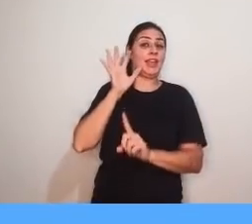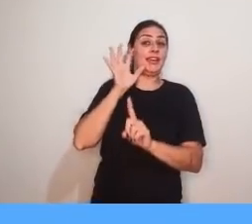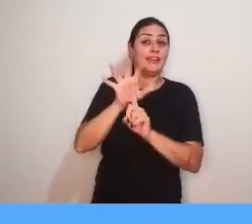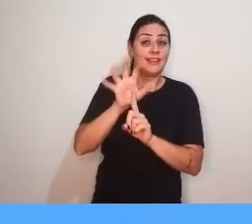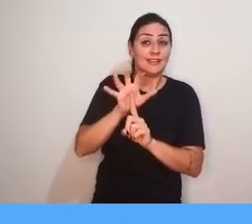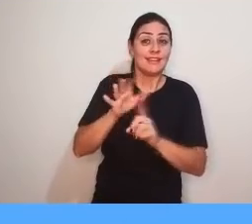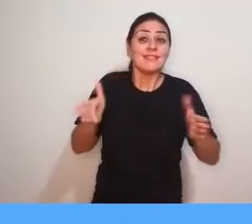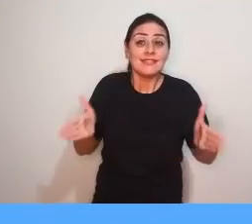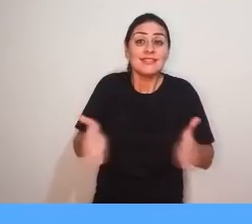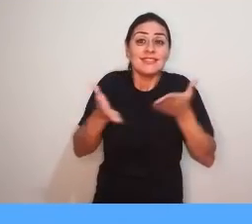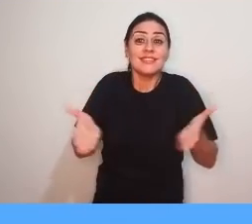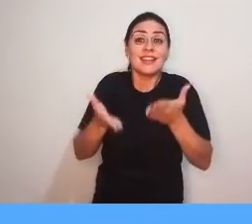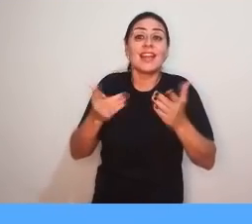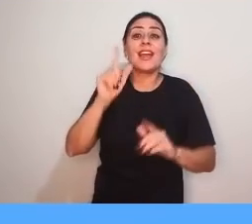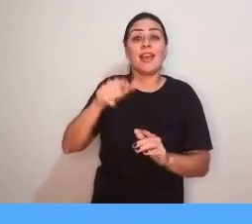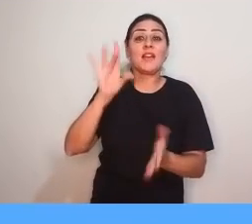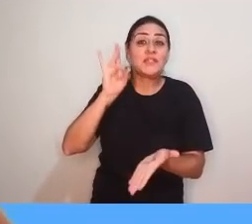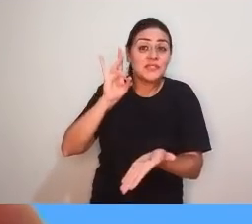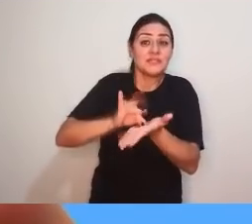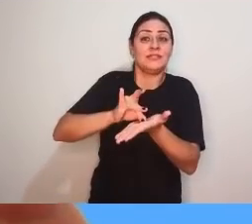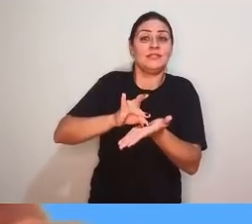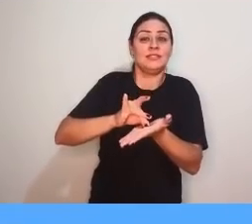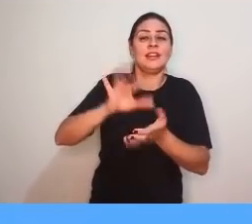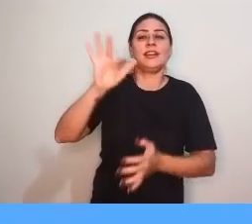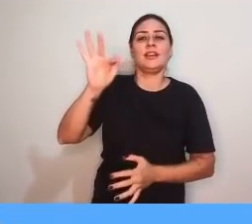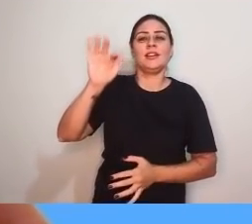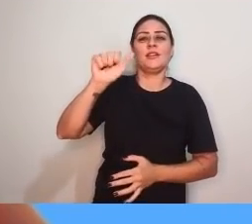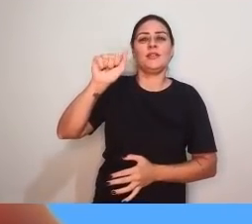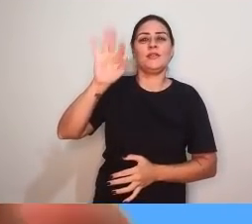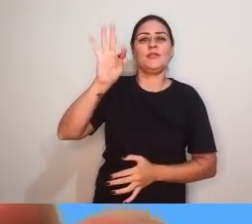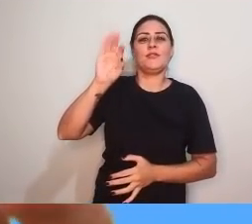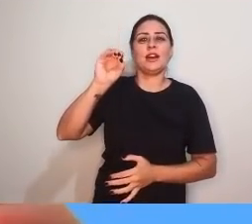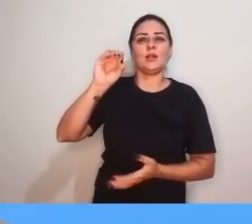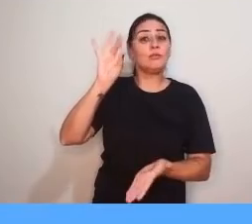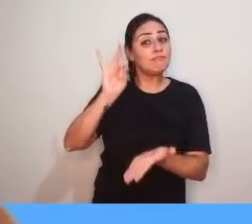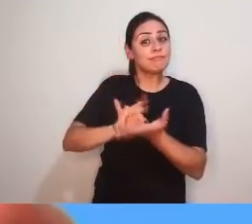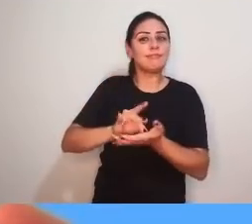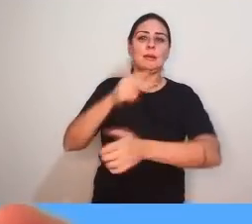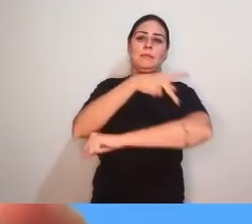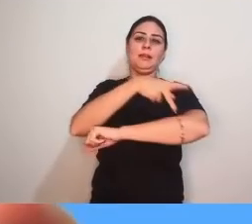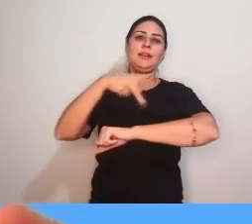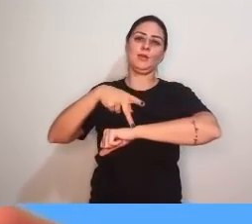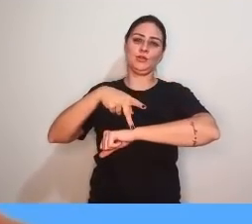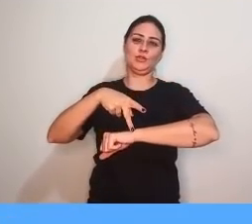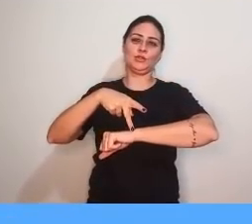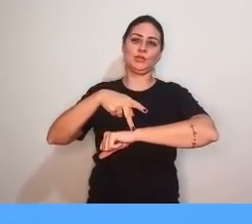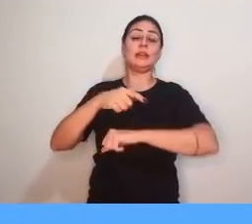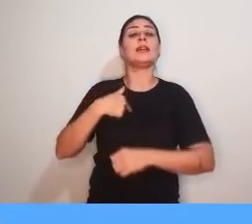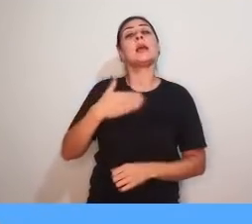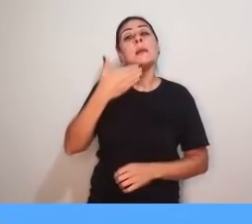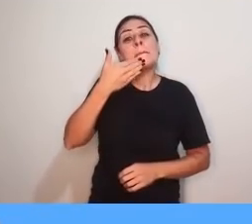fato pedagógico. Eu anunciei para o estudante que ele observe tal